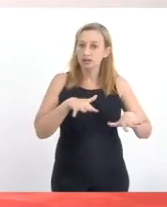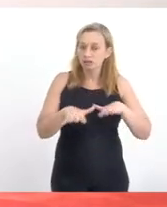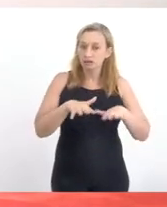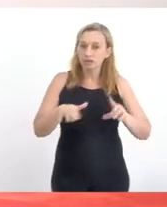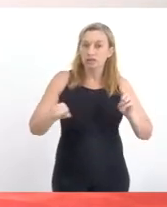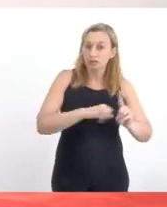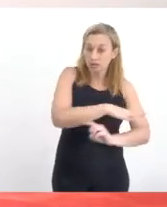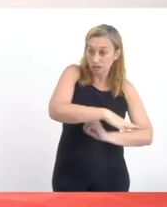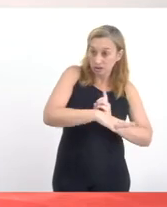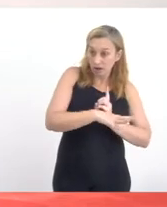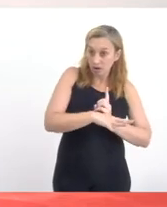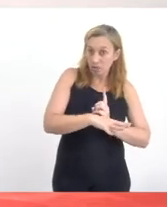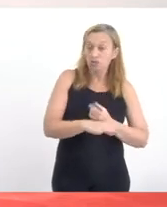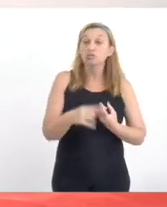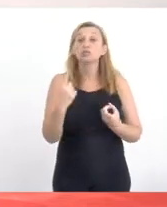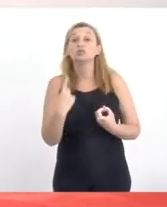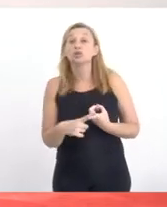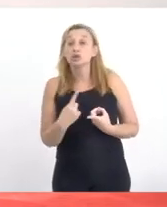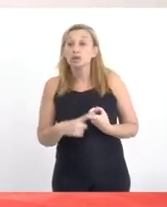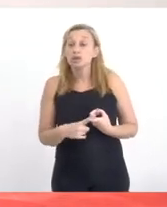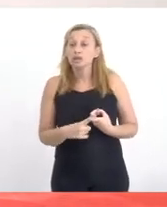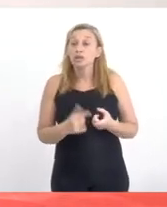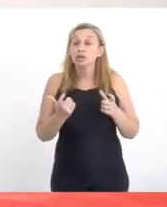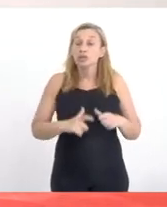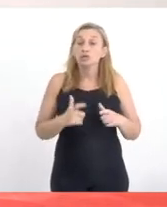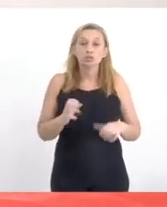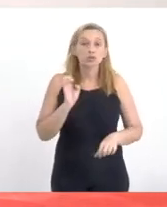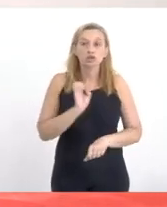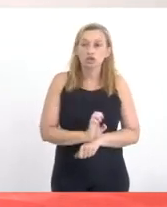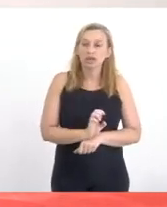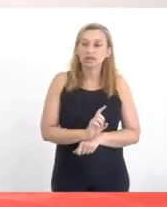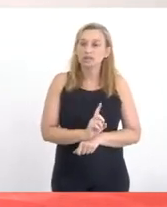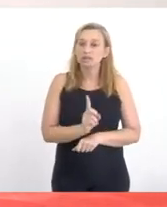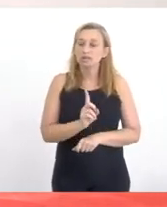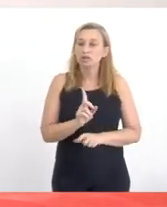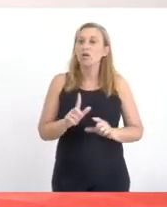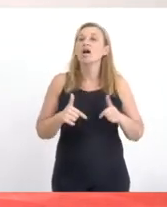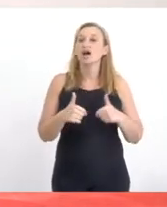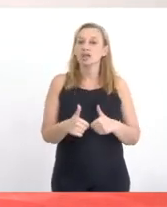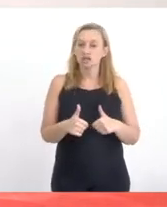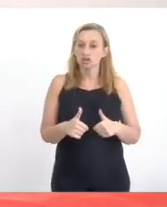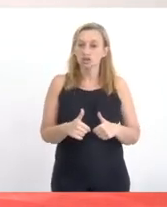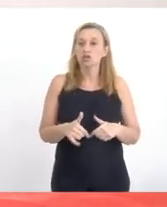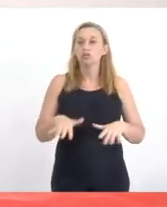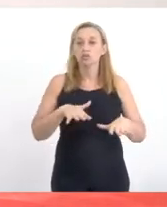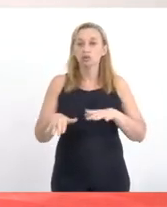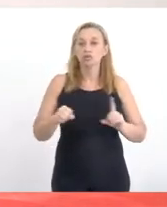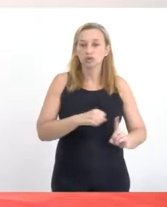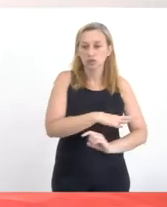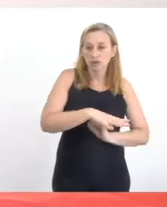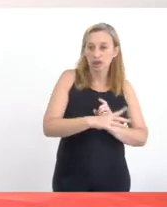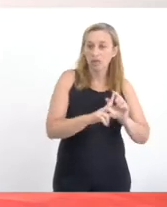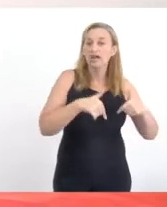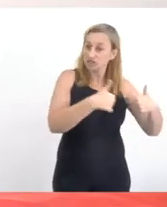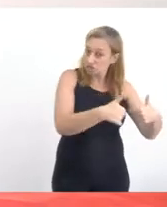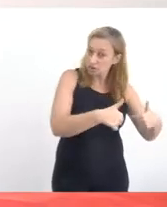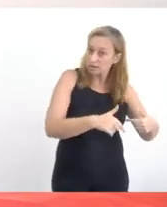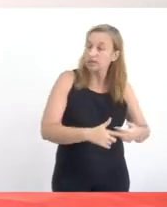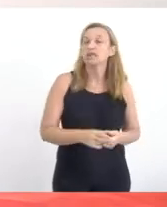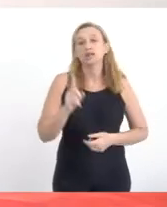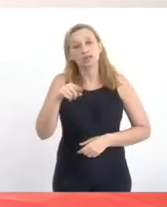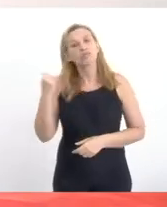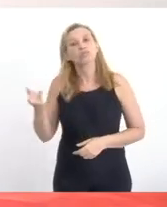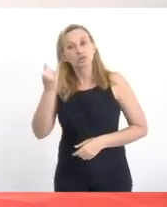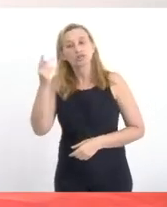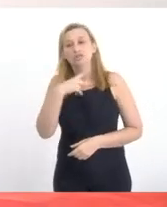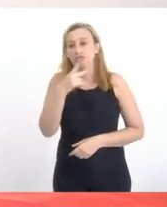movimentos sociais é porque é aonde o estado não se coloca que o movimento social atua e e